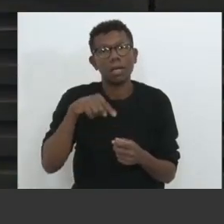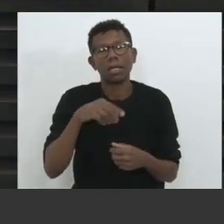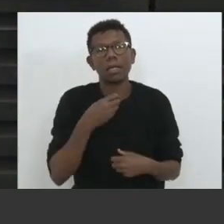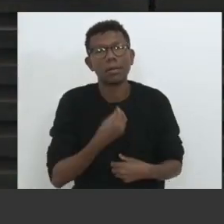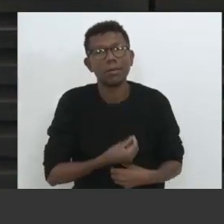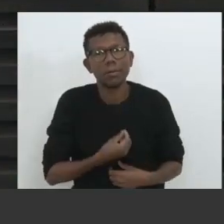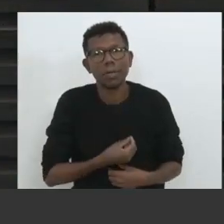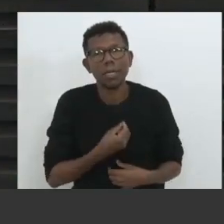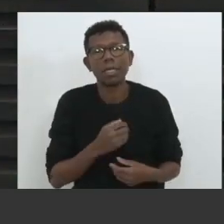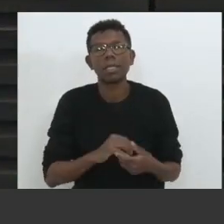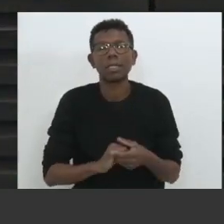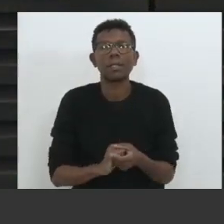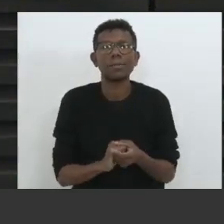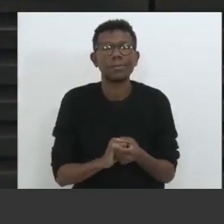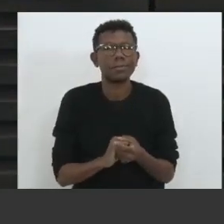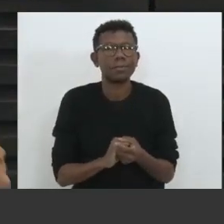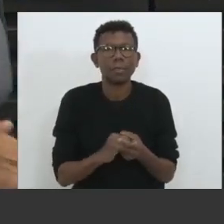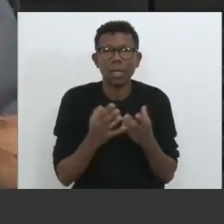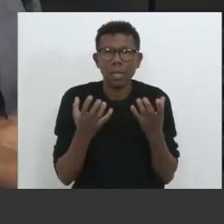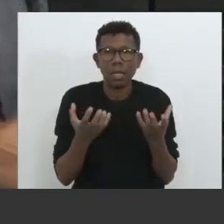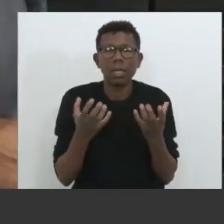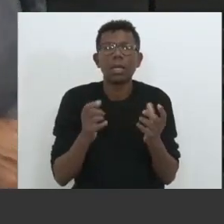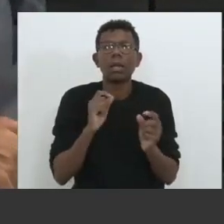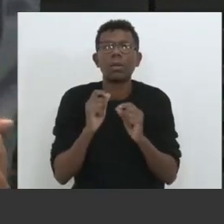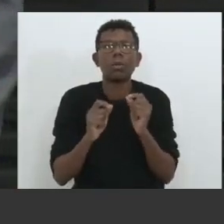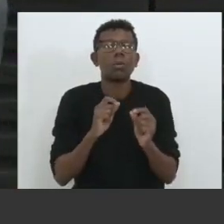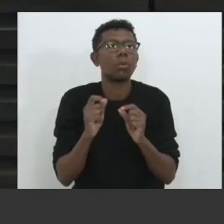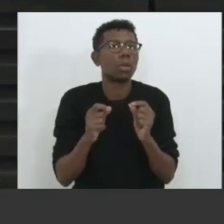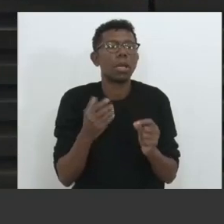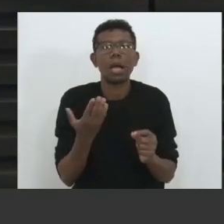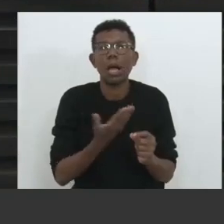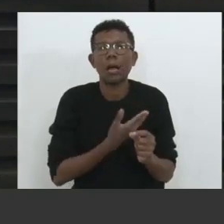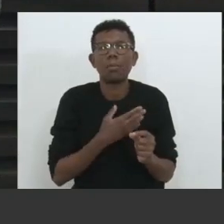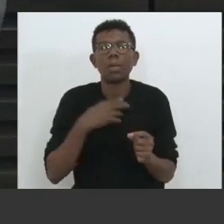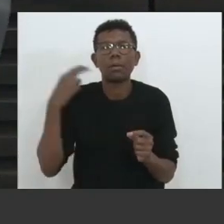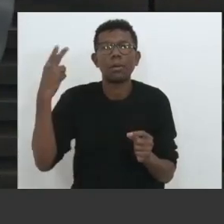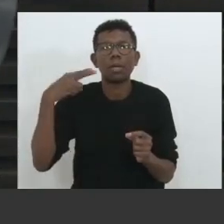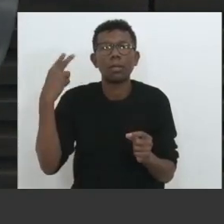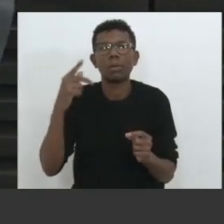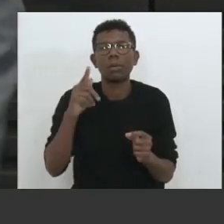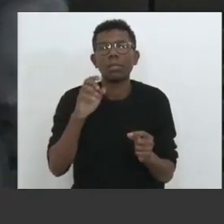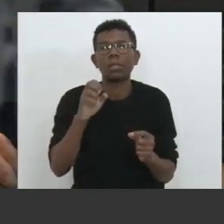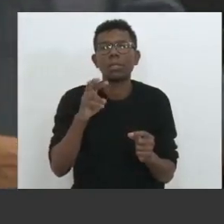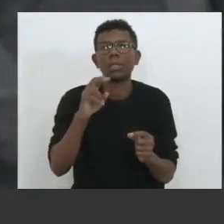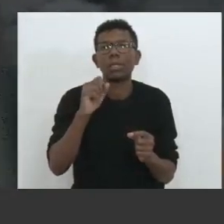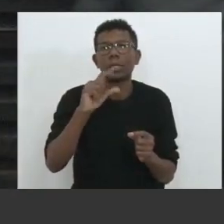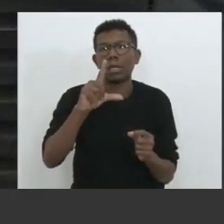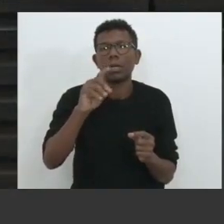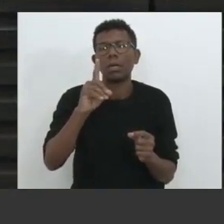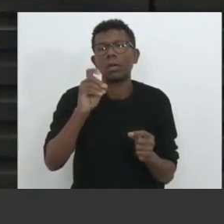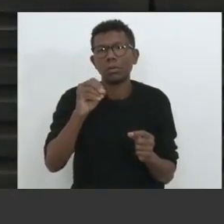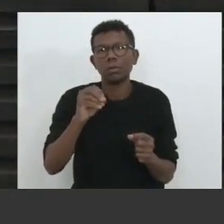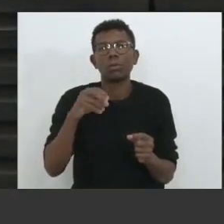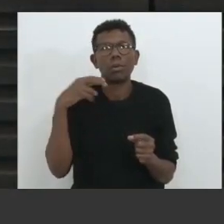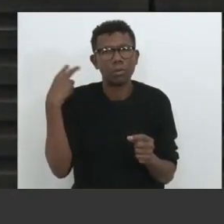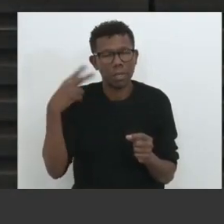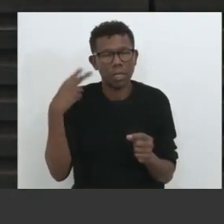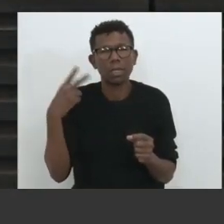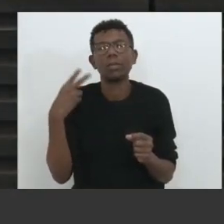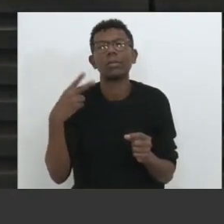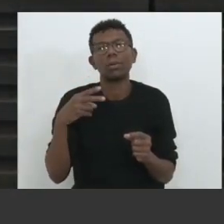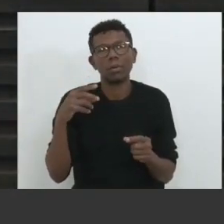quero eh cumprimentar meu amigo Vereador Geraldo Celestino grande Vereador dessa cidade